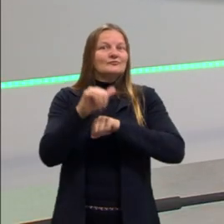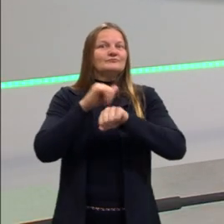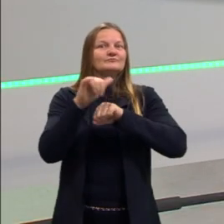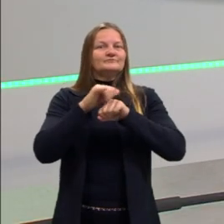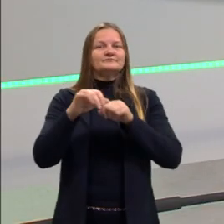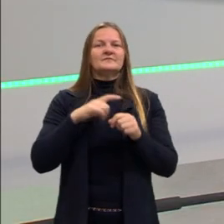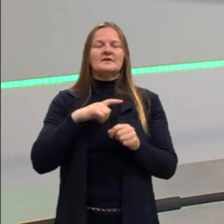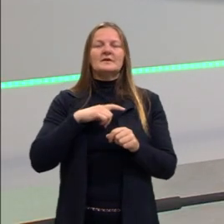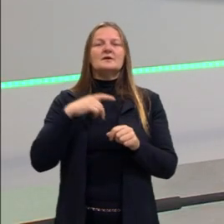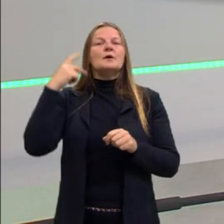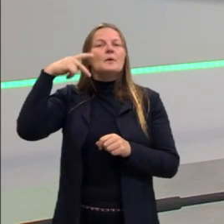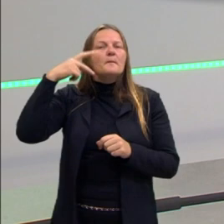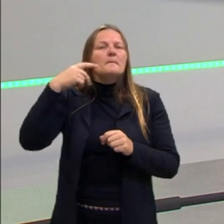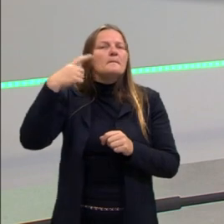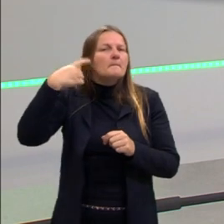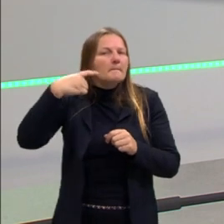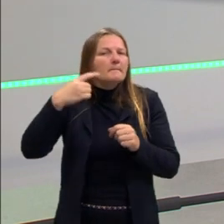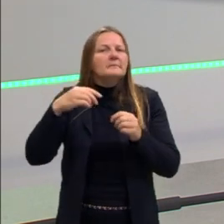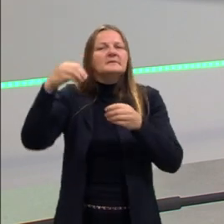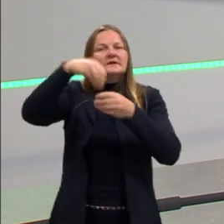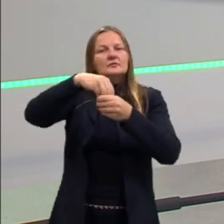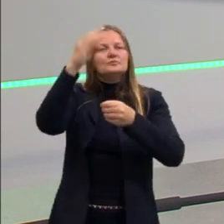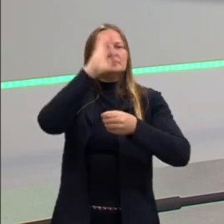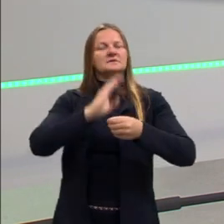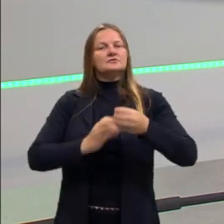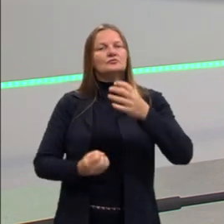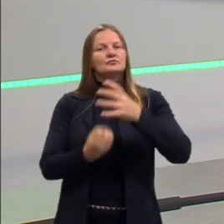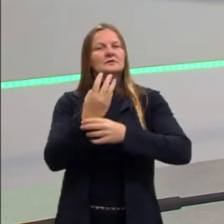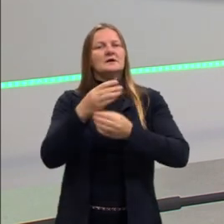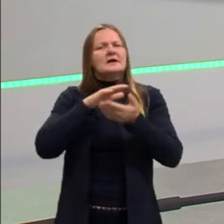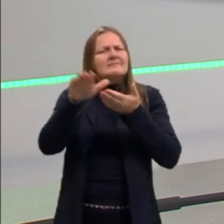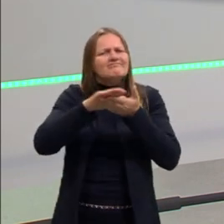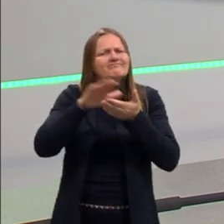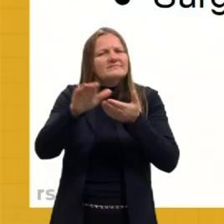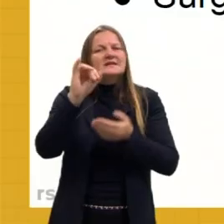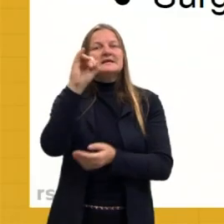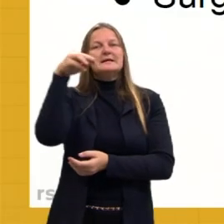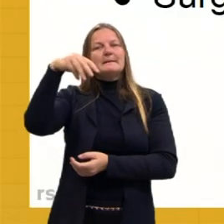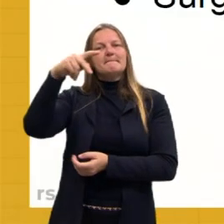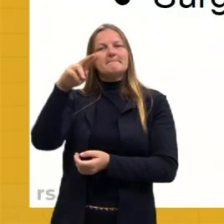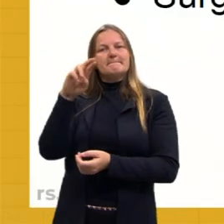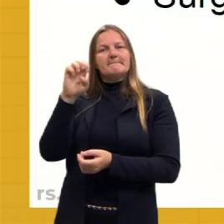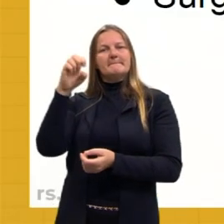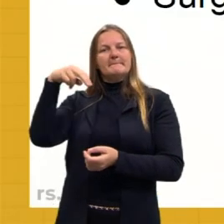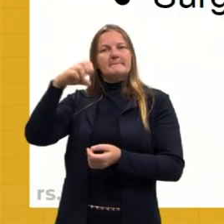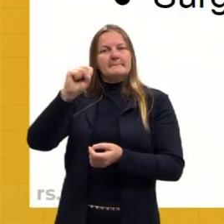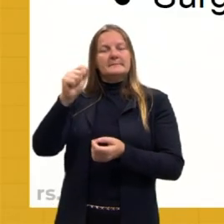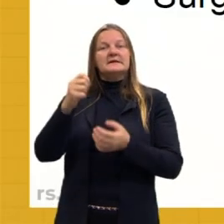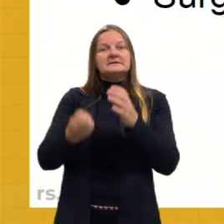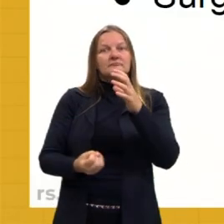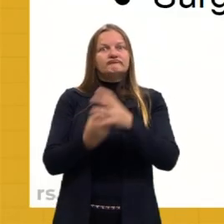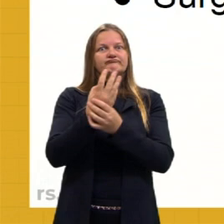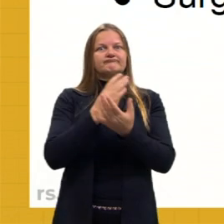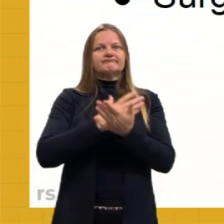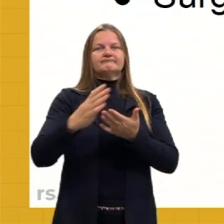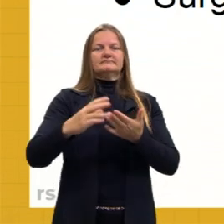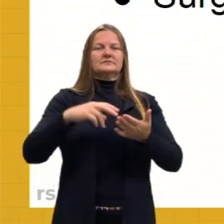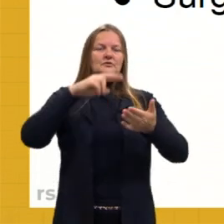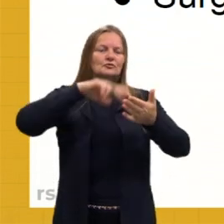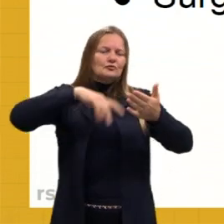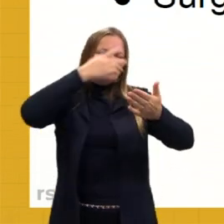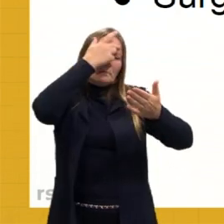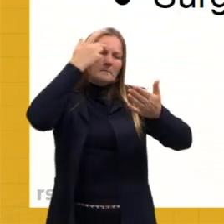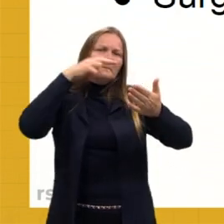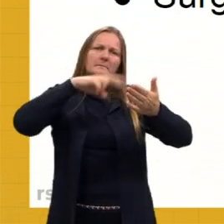constituído o parlamentarismo no Brasil a criação da Imprensa brasileira né o surgimento desse novo público leitor